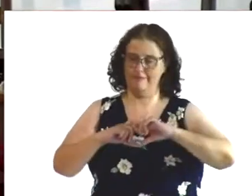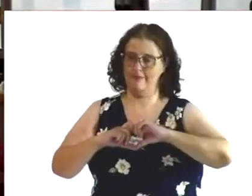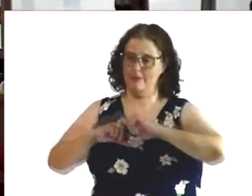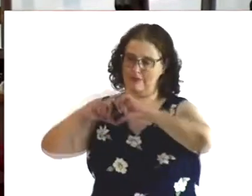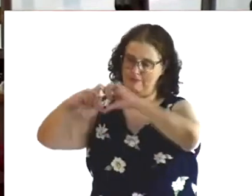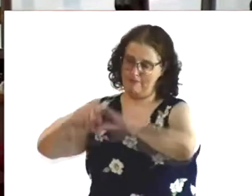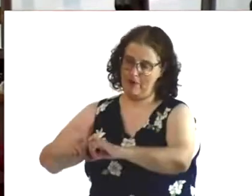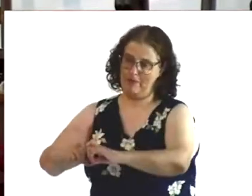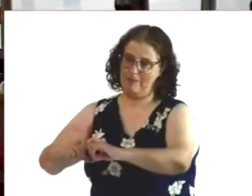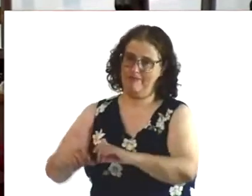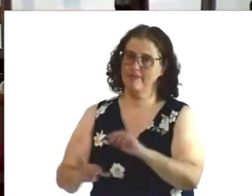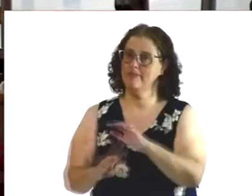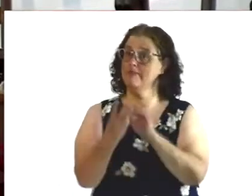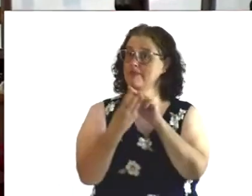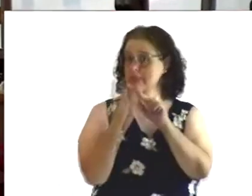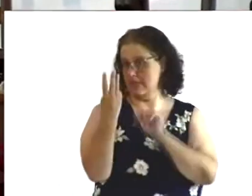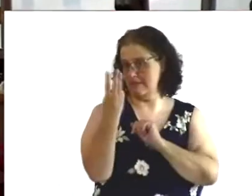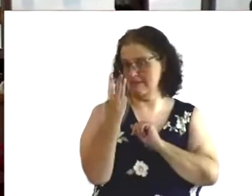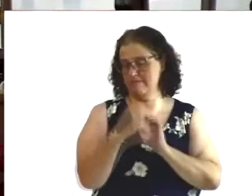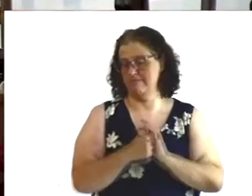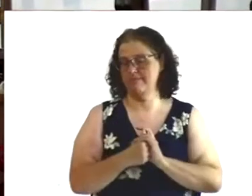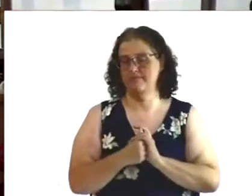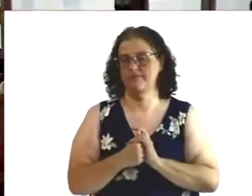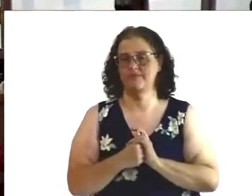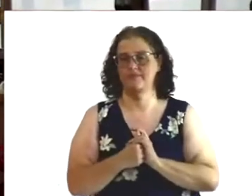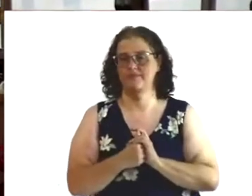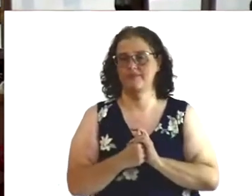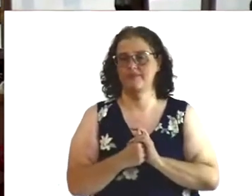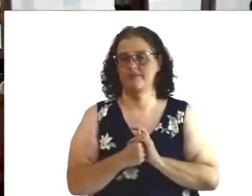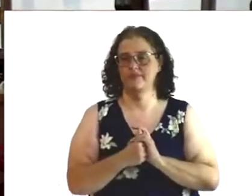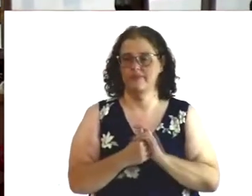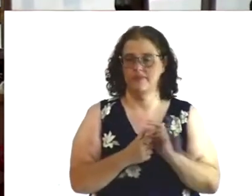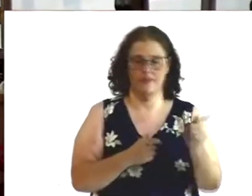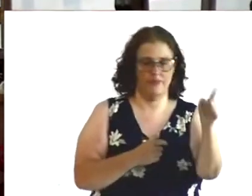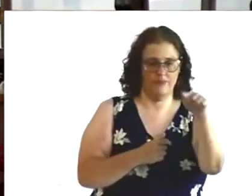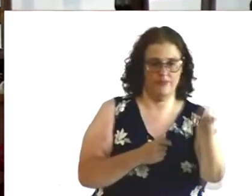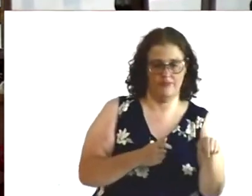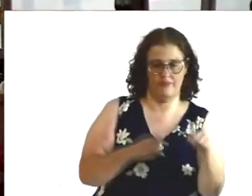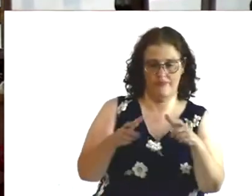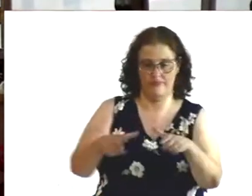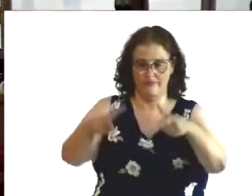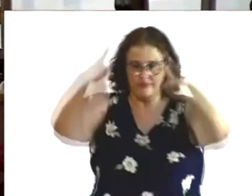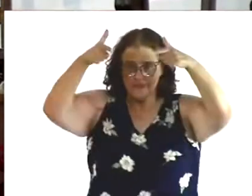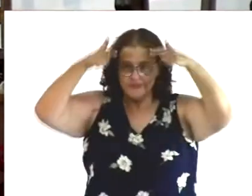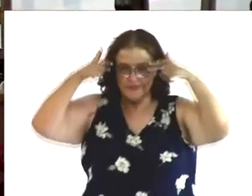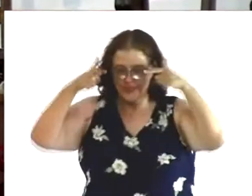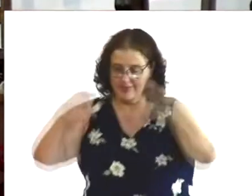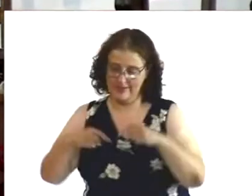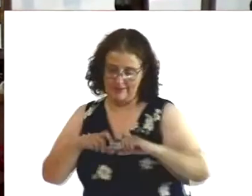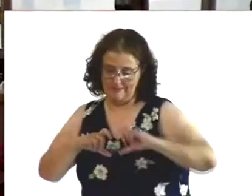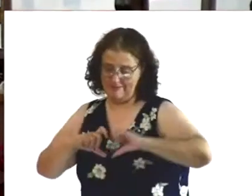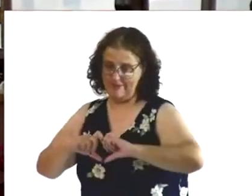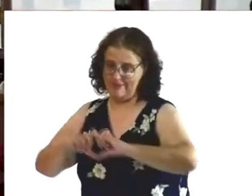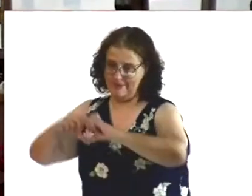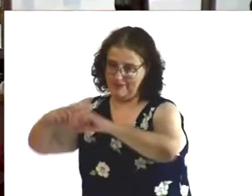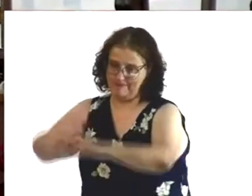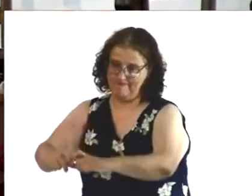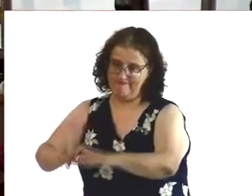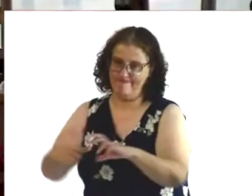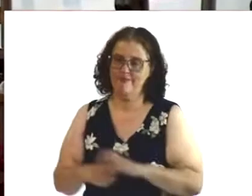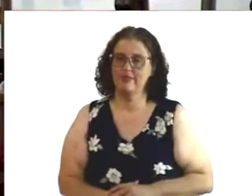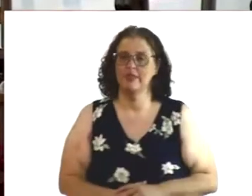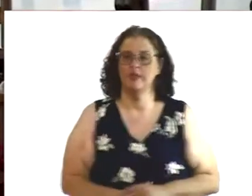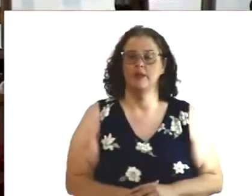3 desenhos. Um ponto de interrogação, uma coroa e um coração. E em